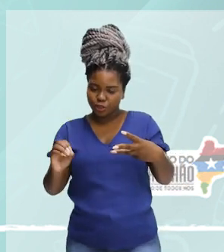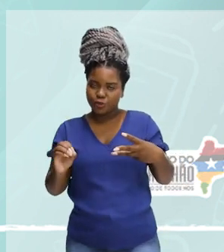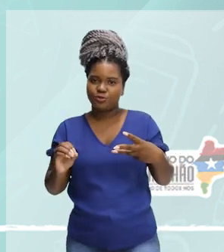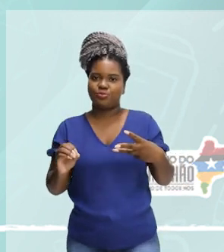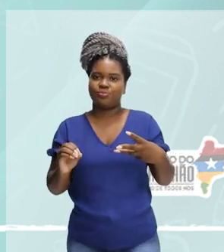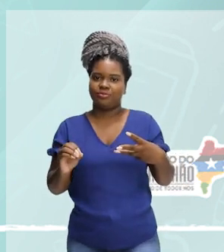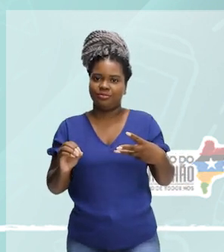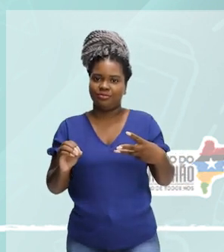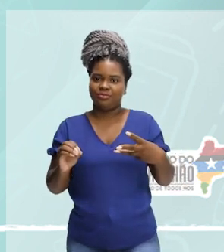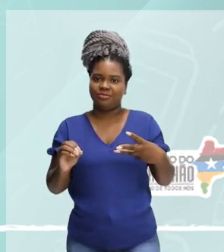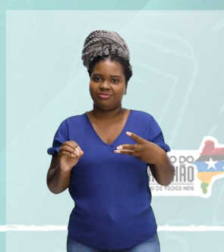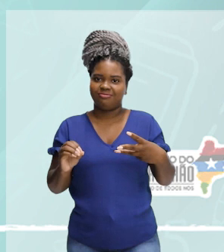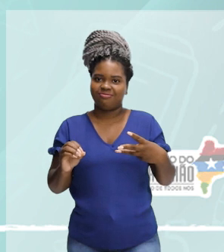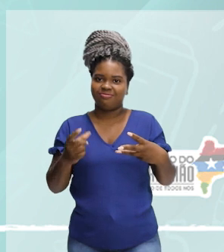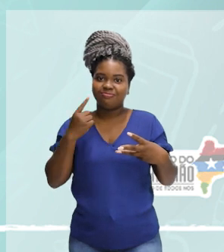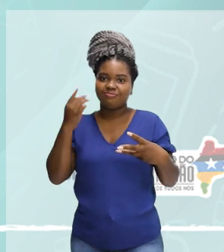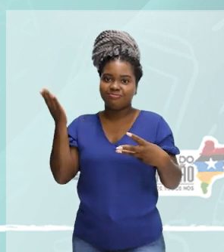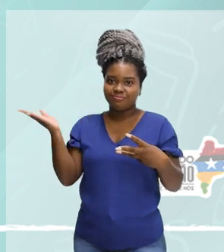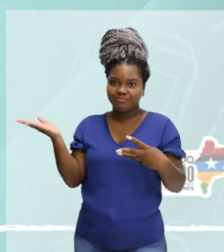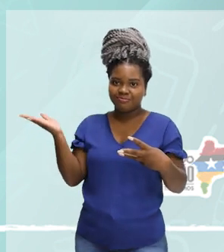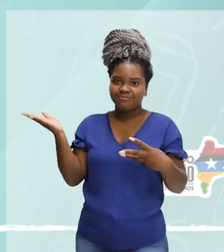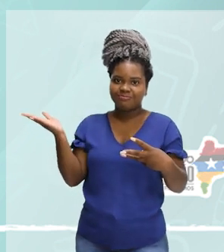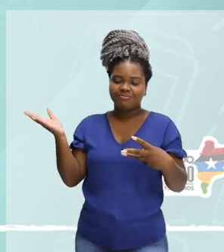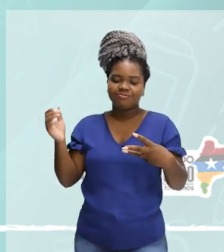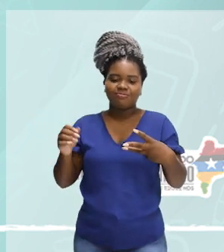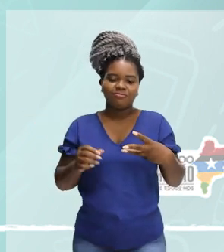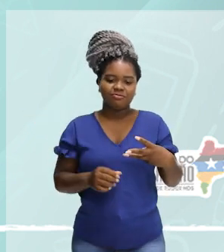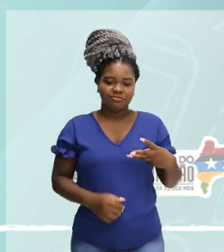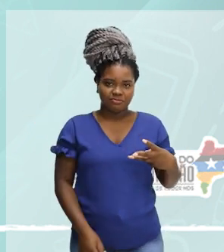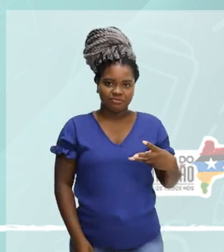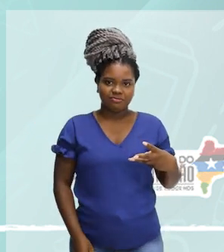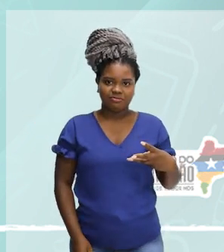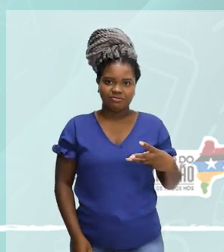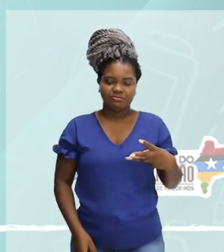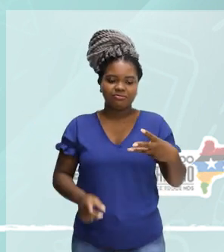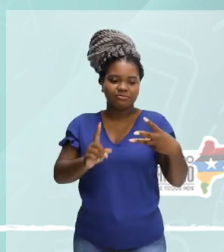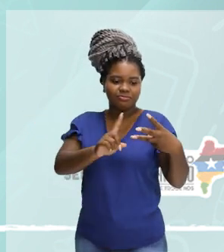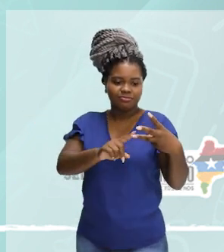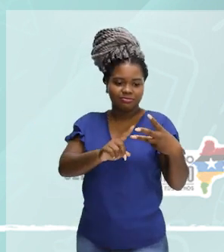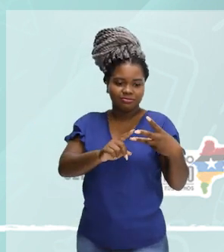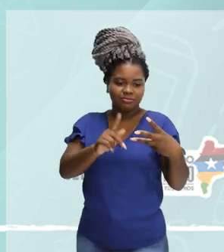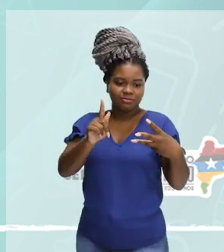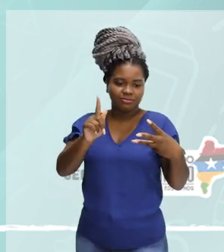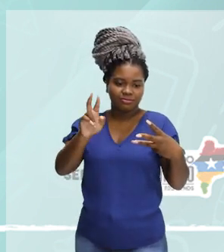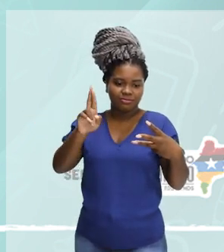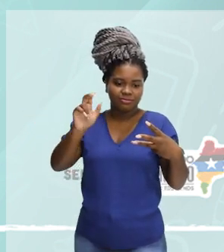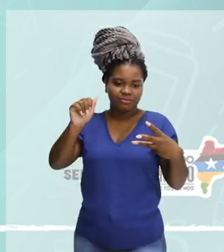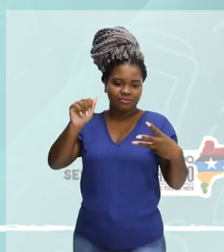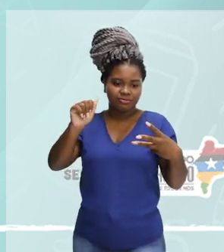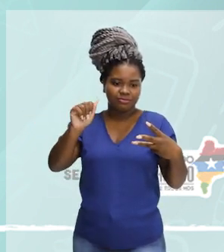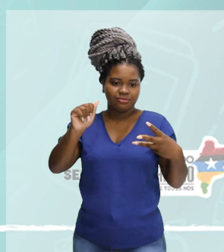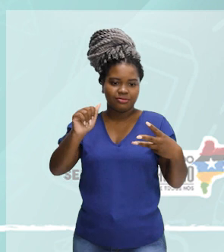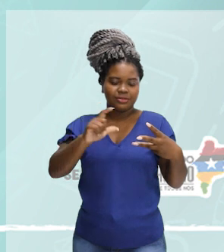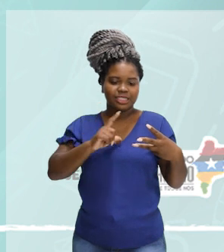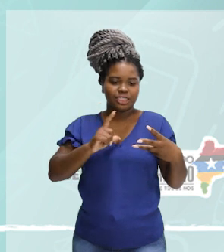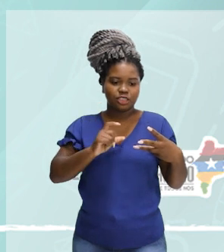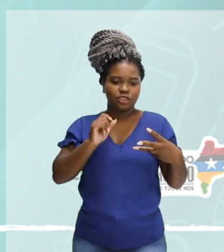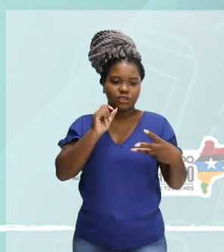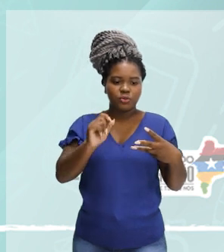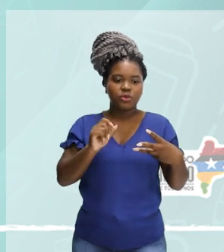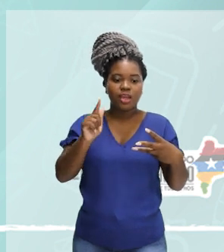Mínimo, pequeníssimo, el menor, no grau do superlativo. Grado positivo, a